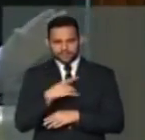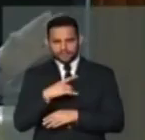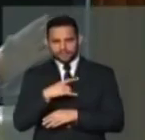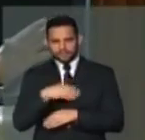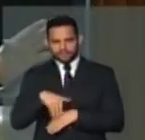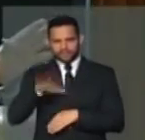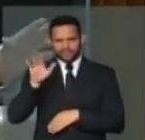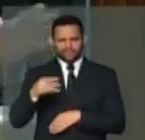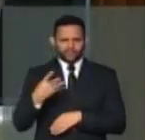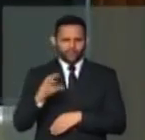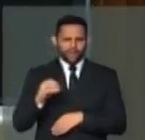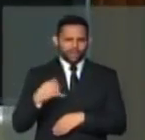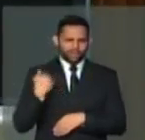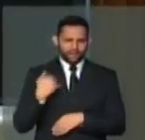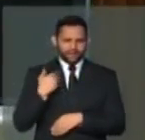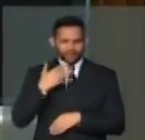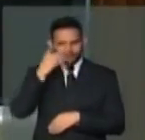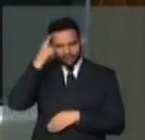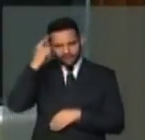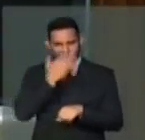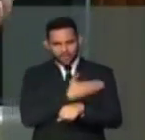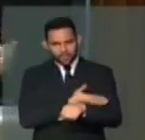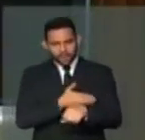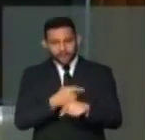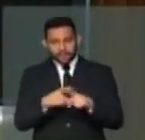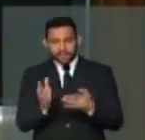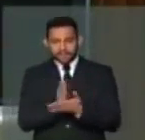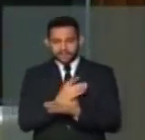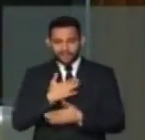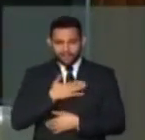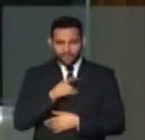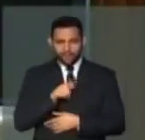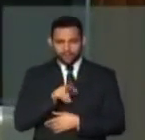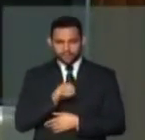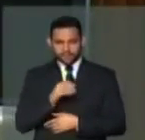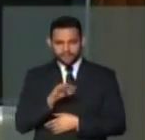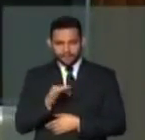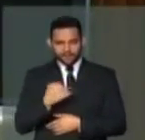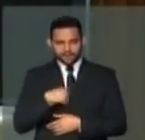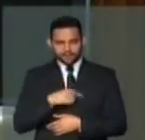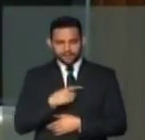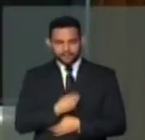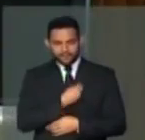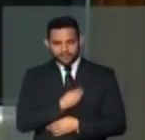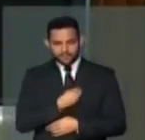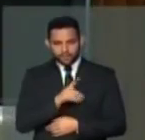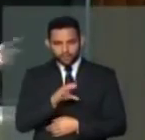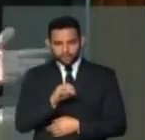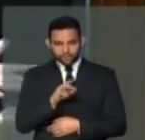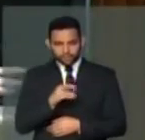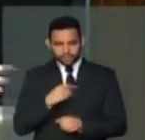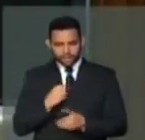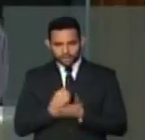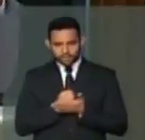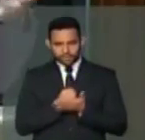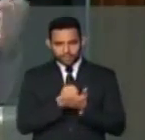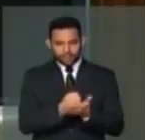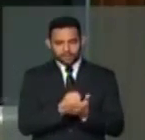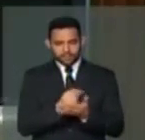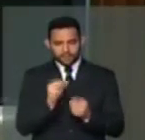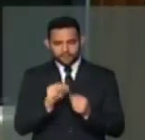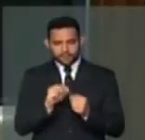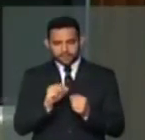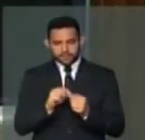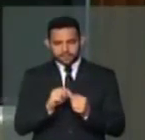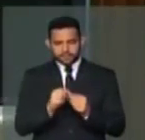dos 40, não é? Cabelinhos brancos, mas eu e Augusto Carvalho, que fomos aqui constituintes, que ajudamos a fazer